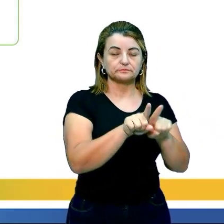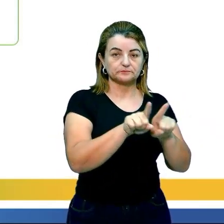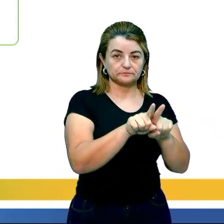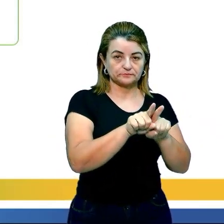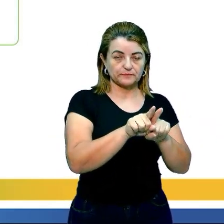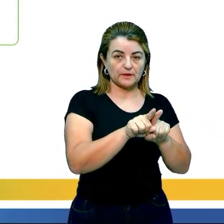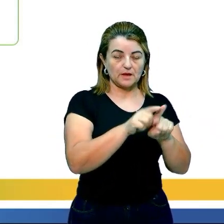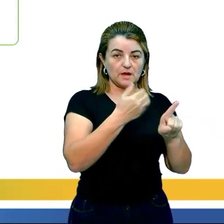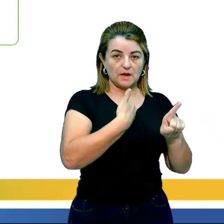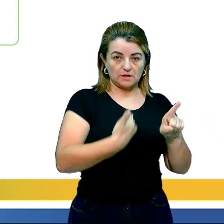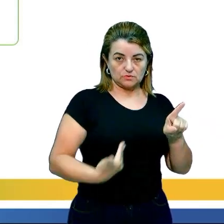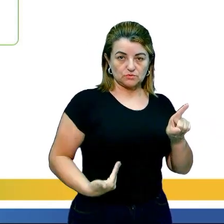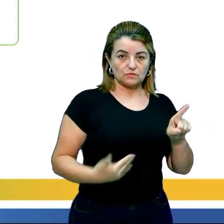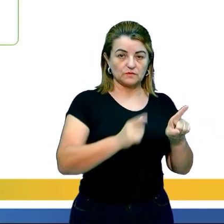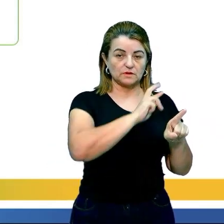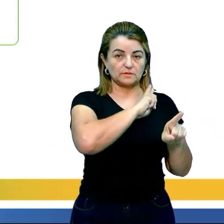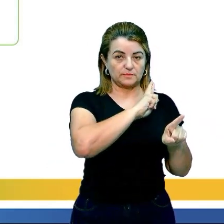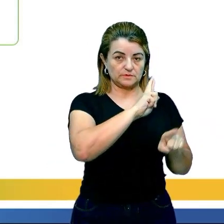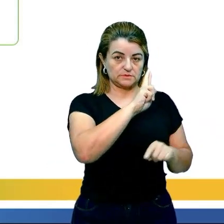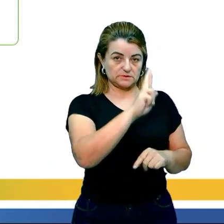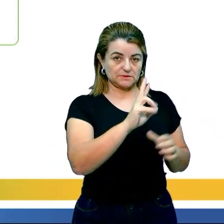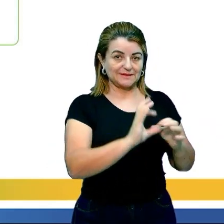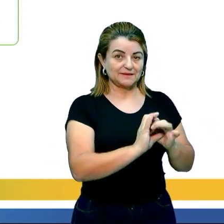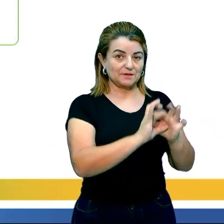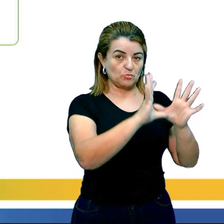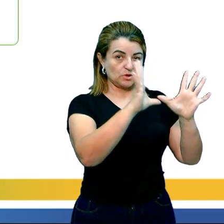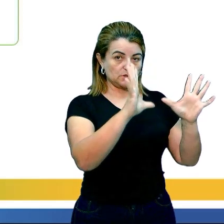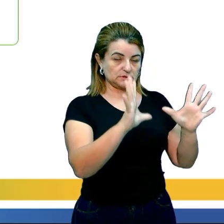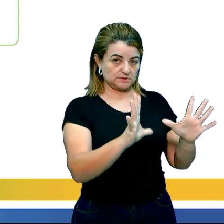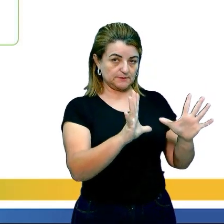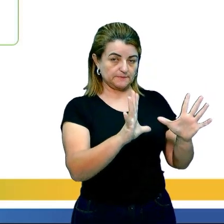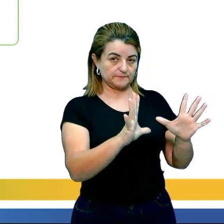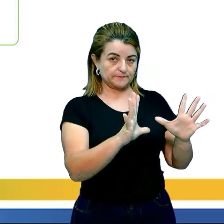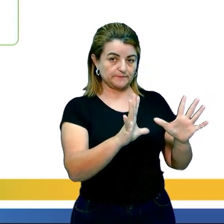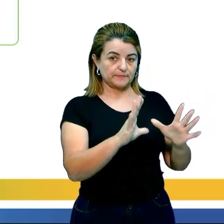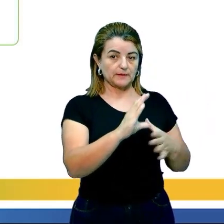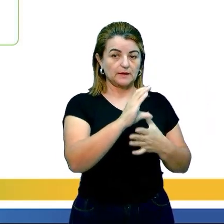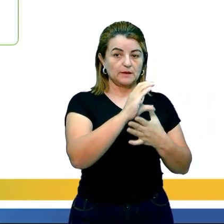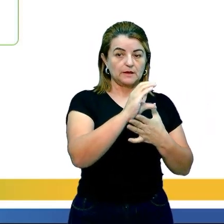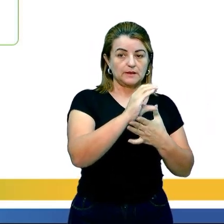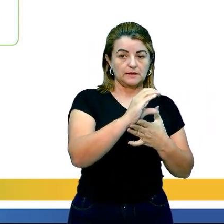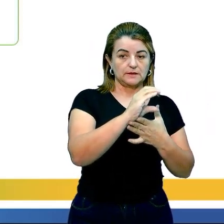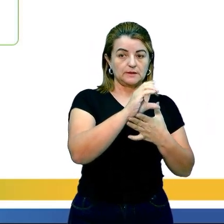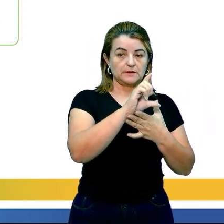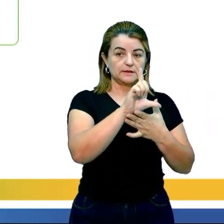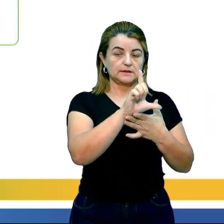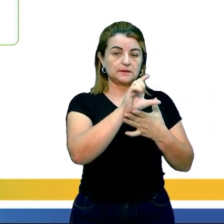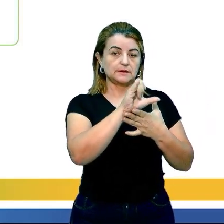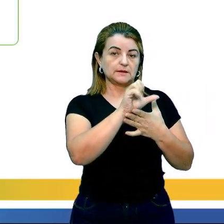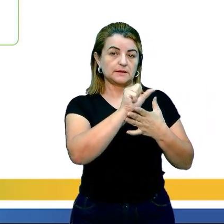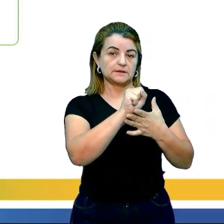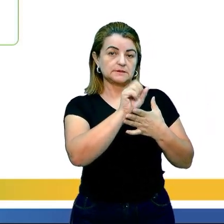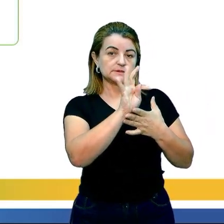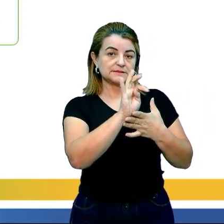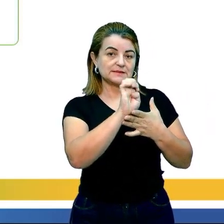como um dos grandes representantes da Democracia né clitenes clitenes em 504 antes